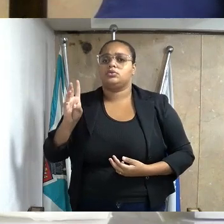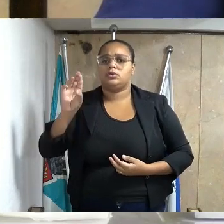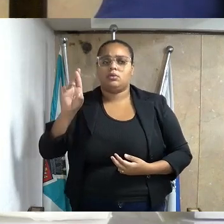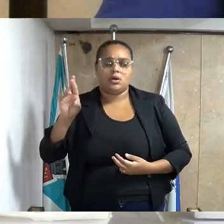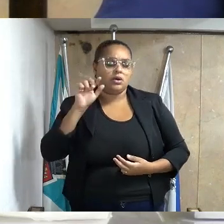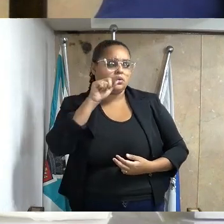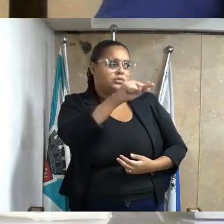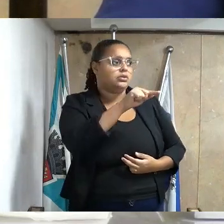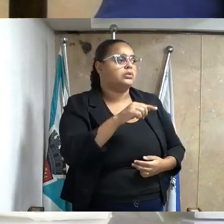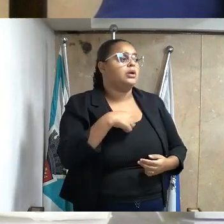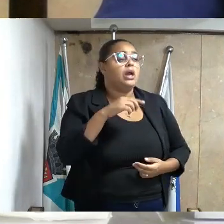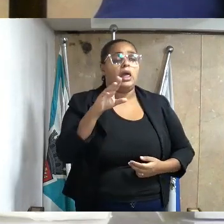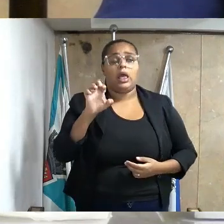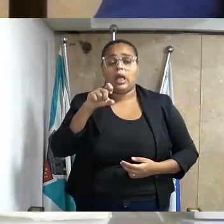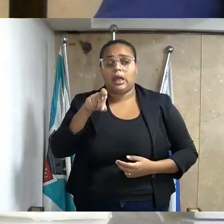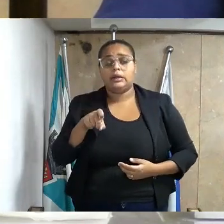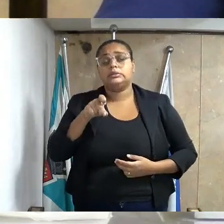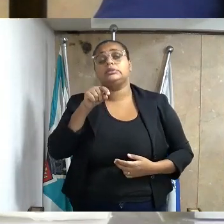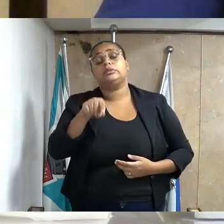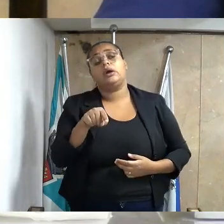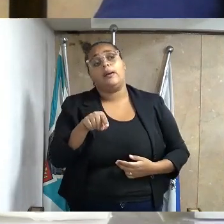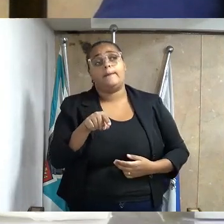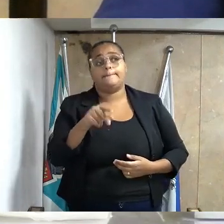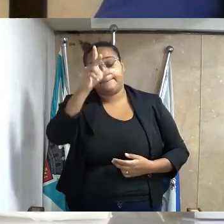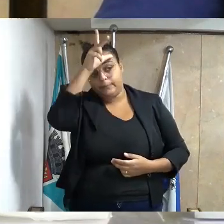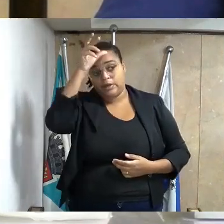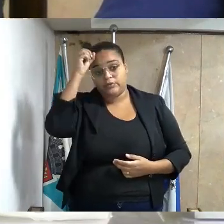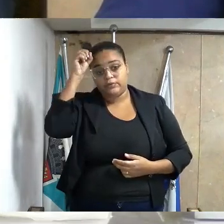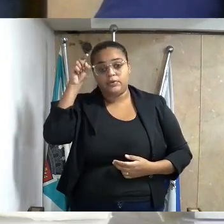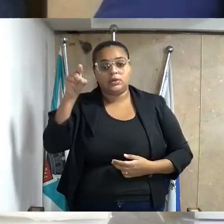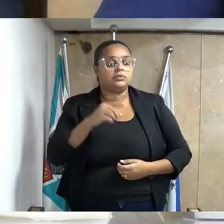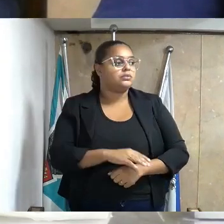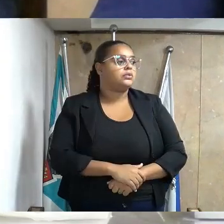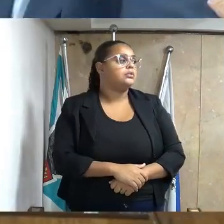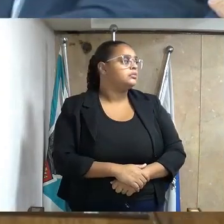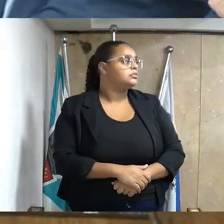Oliveira, ex-prefeito municipal de Duque de Caxias.